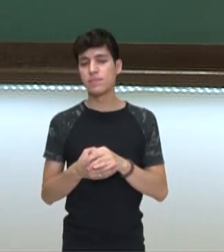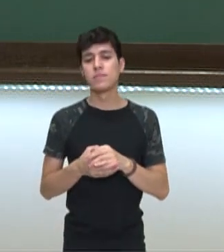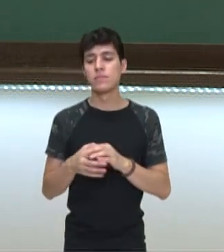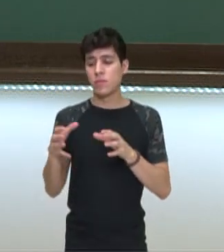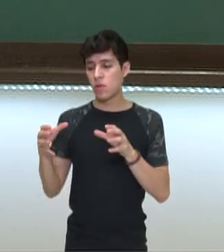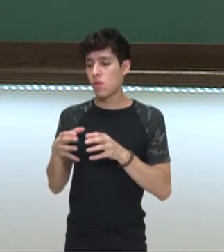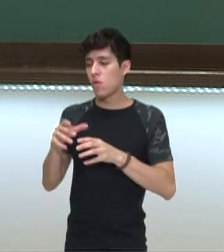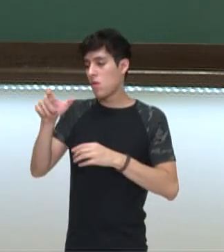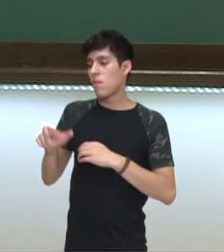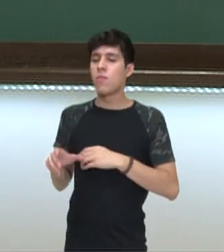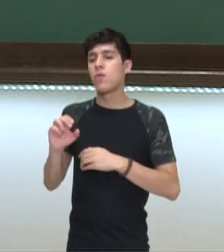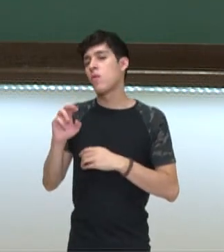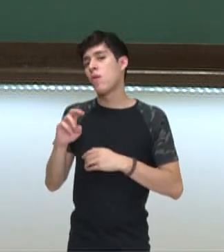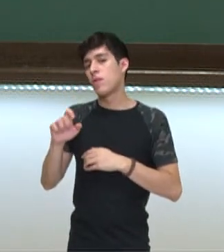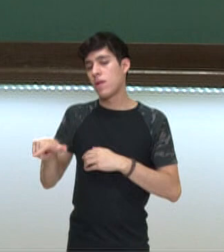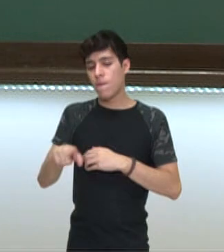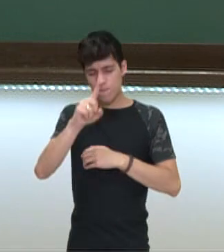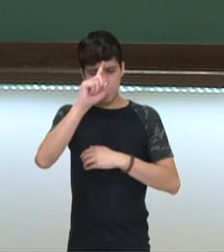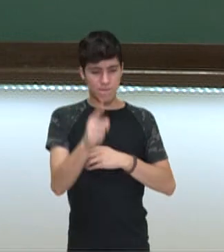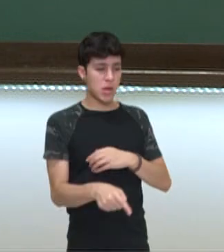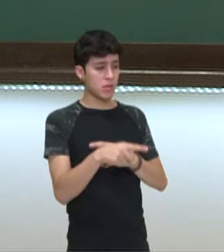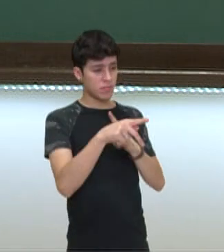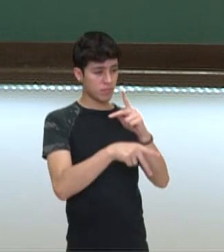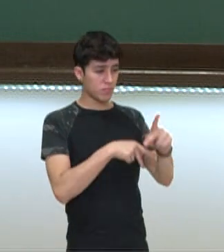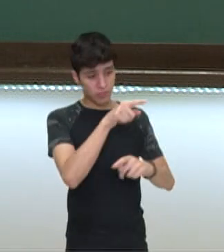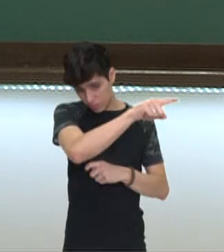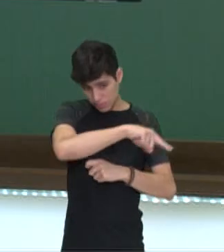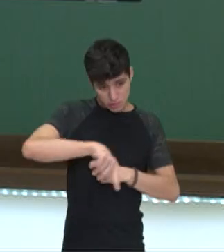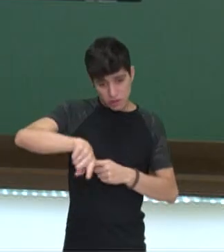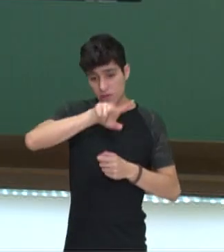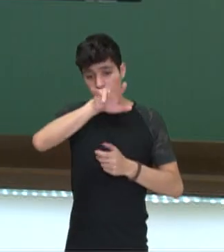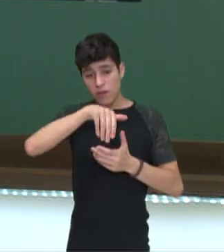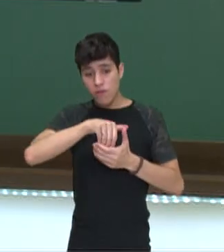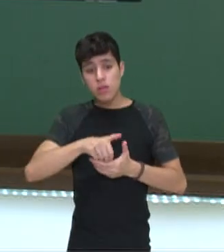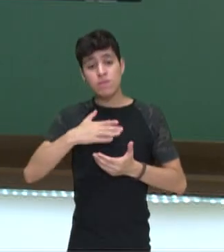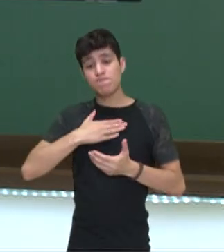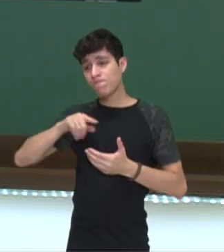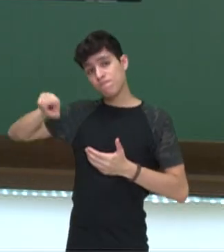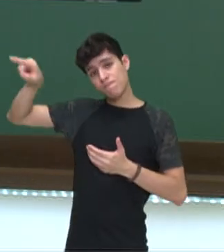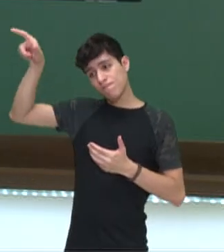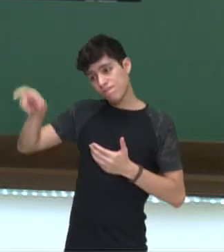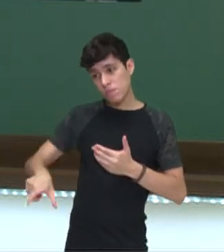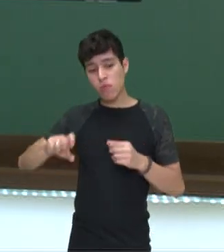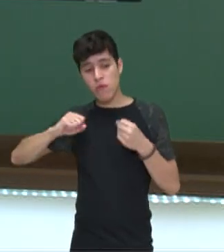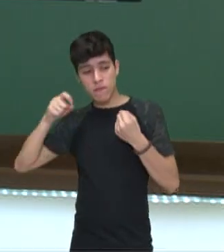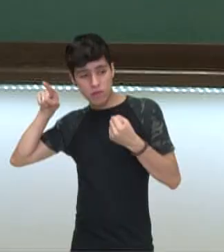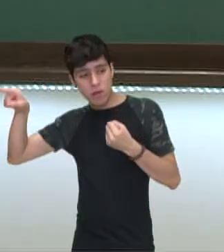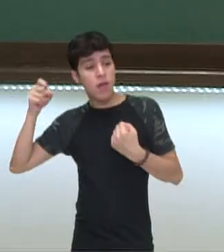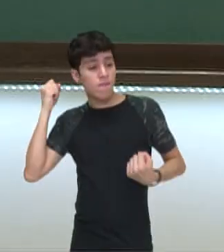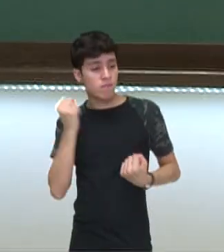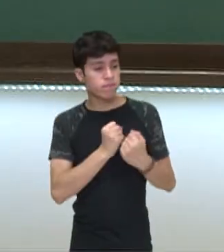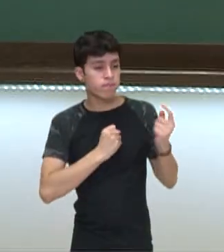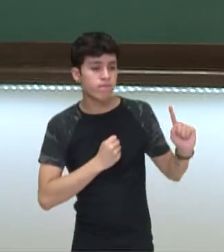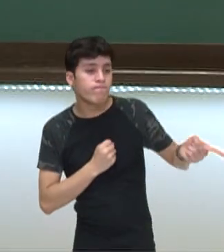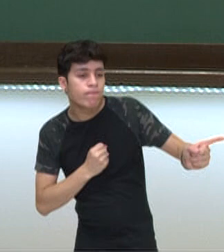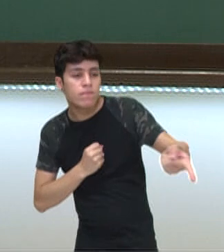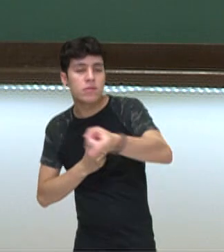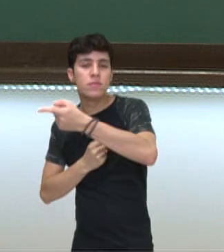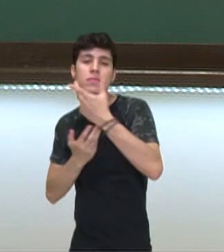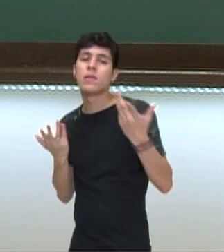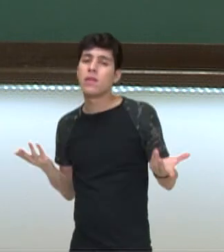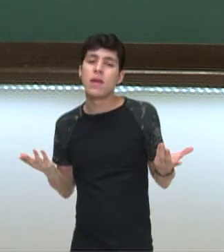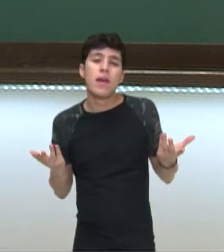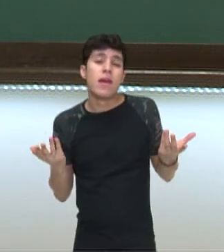vão obrigar a população a votar naqueles candidatos que eram defendidos pelos coronéis e que, possivelmente, né,